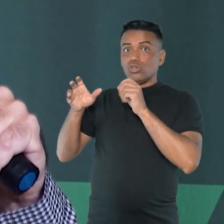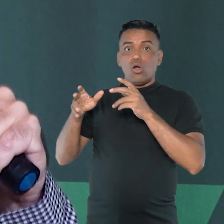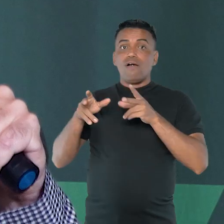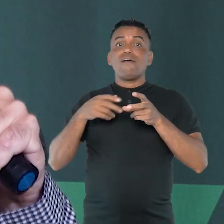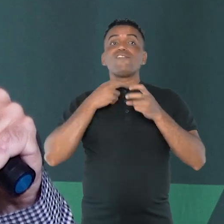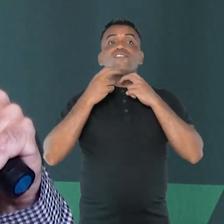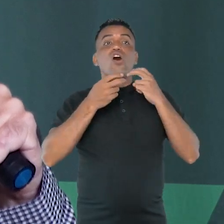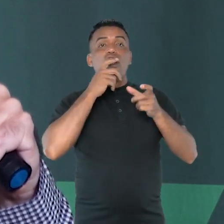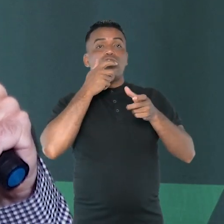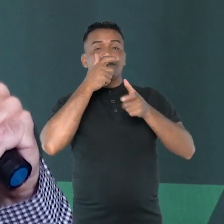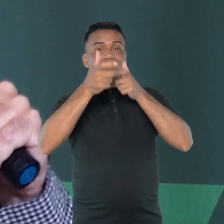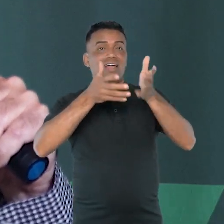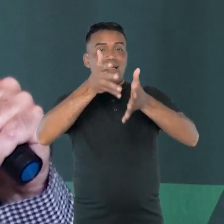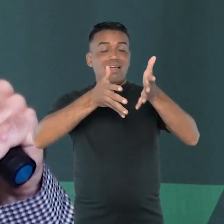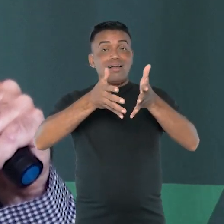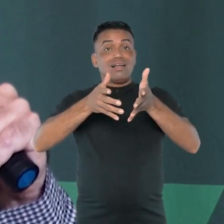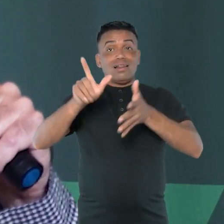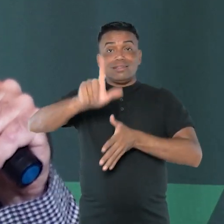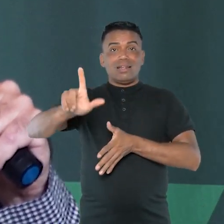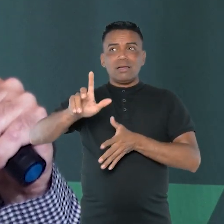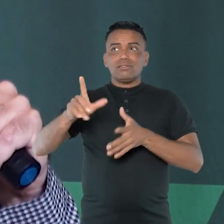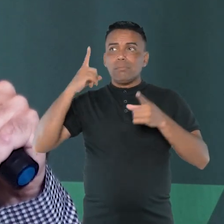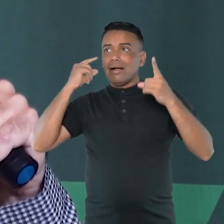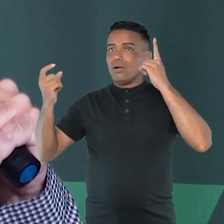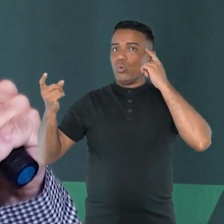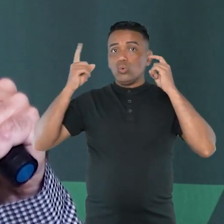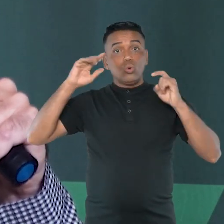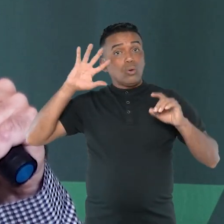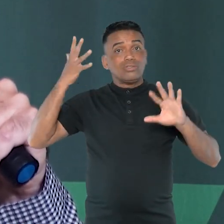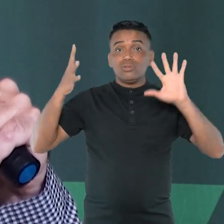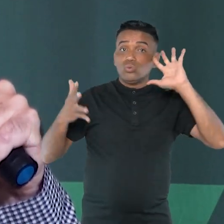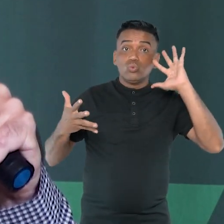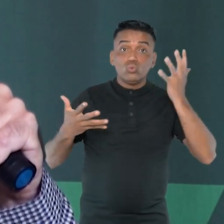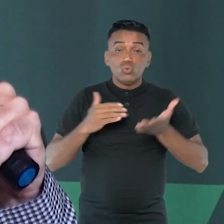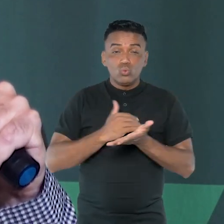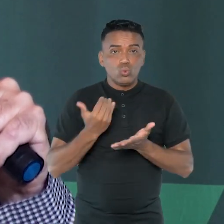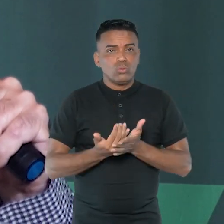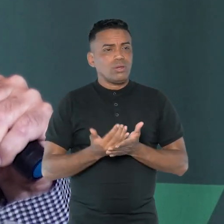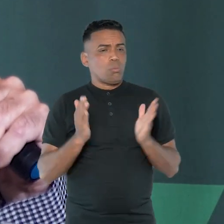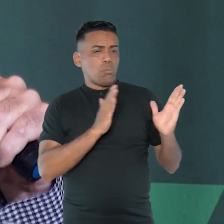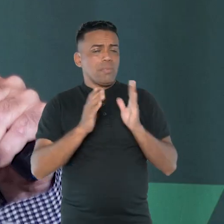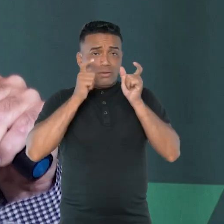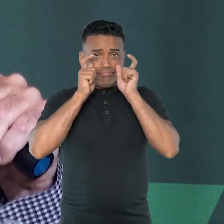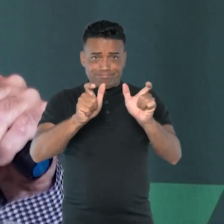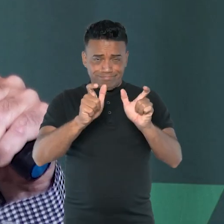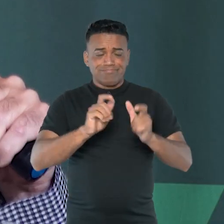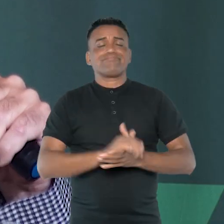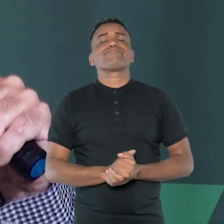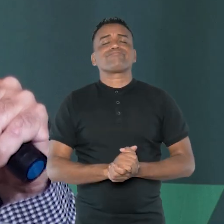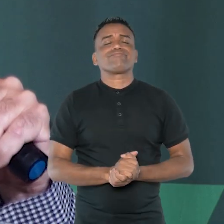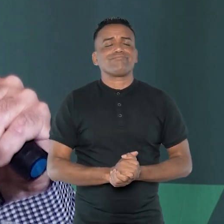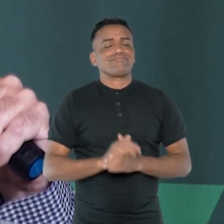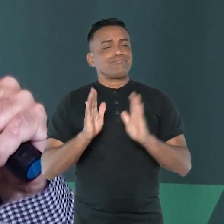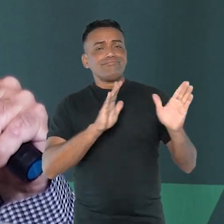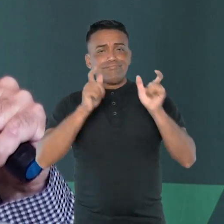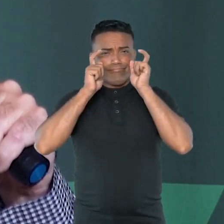vozes literárias, mas ele escutava os sons, assim, escutava tudo que estava acontecendo. Tem até uma passagem curiosa que ele, de um momento